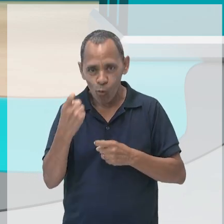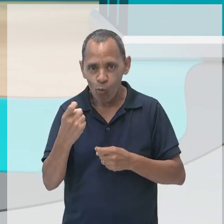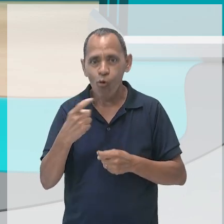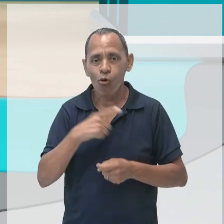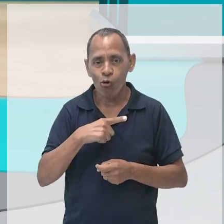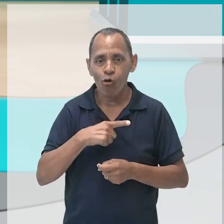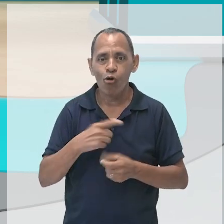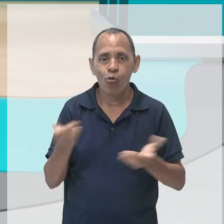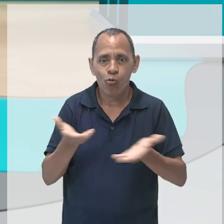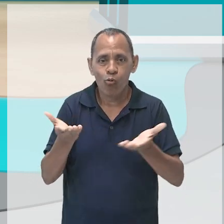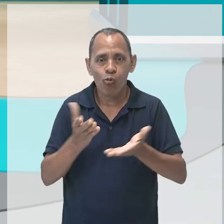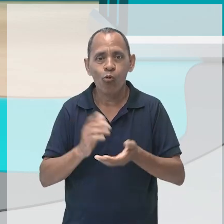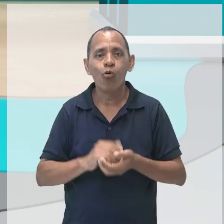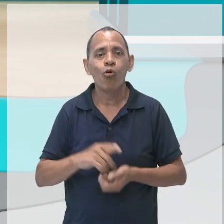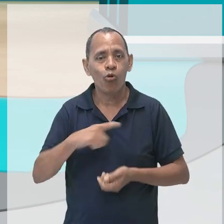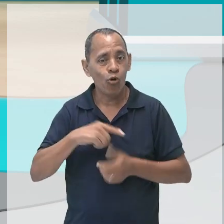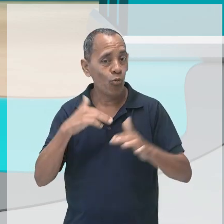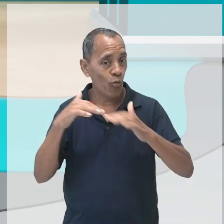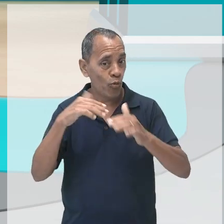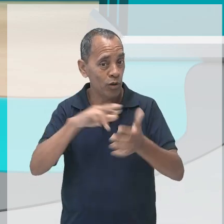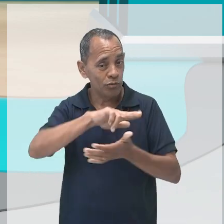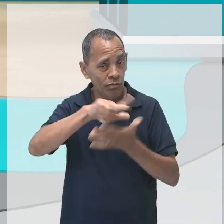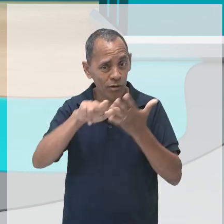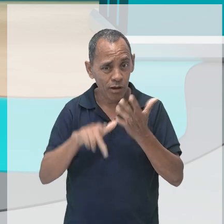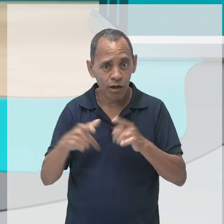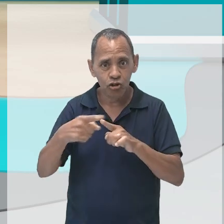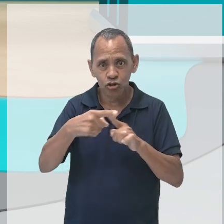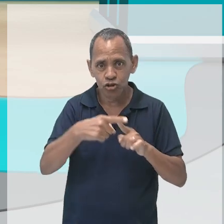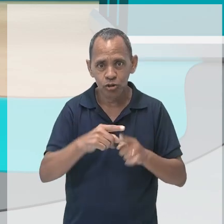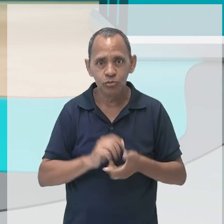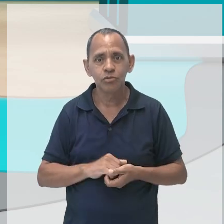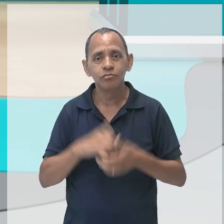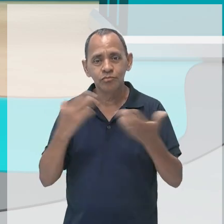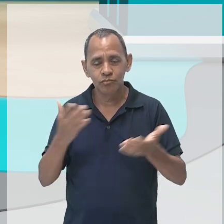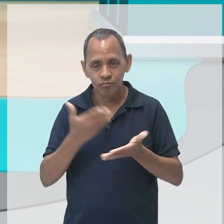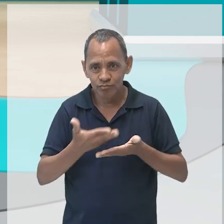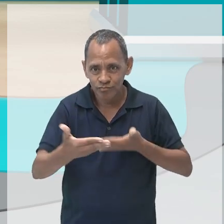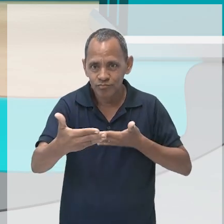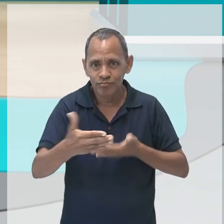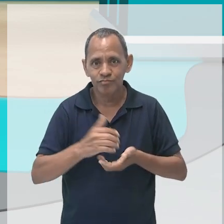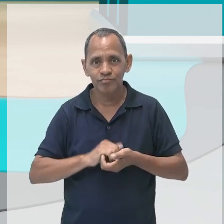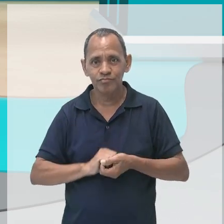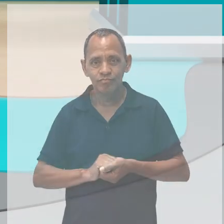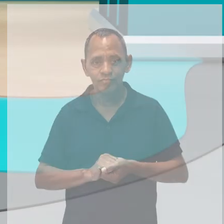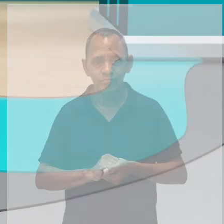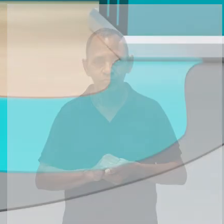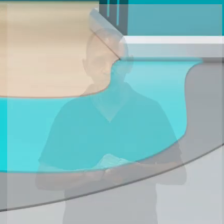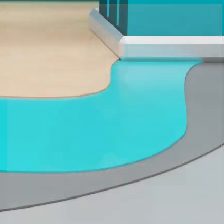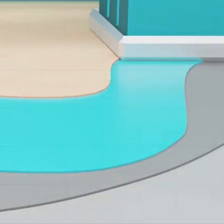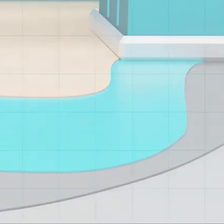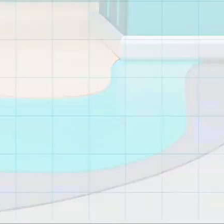muito movimento de ginástica sendo ministrado nessa aula. Então, vamos de aula.